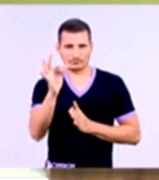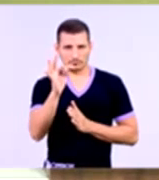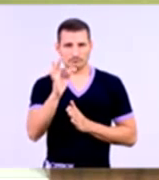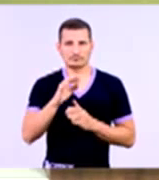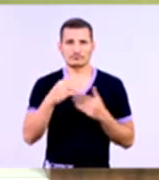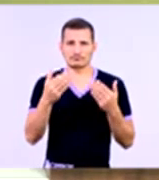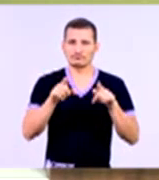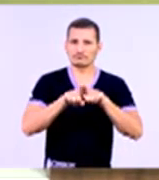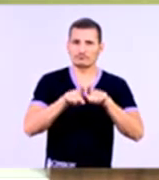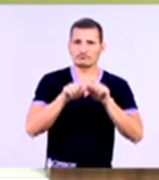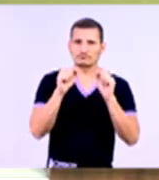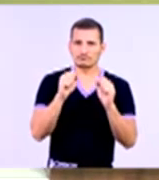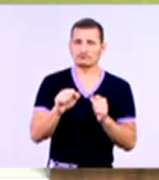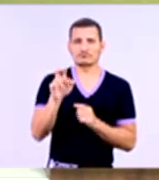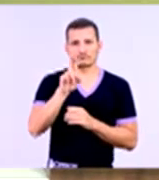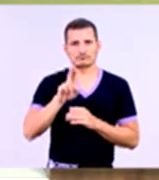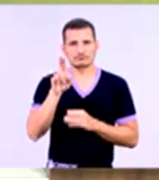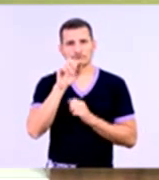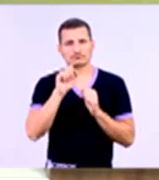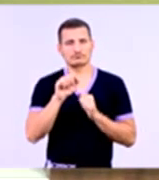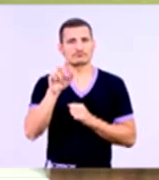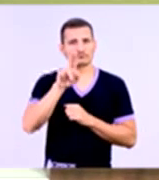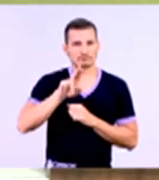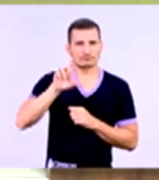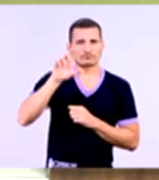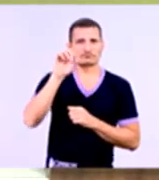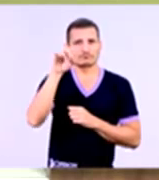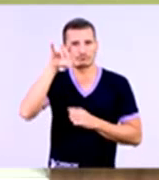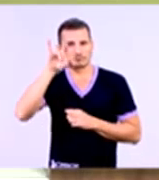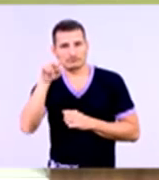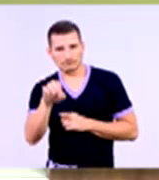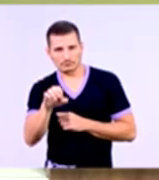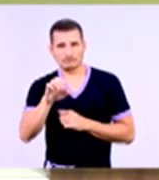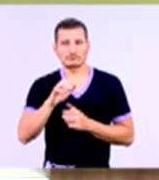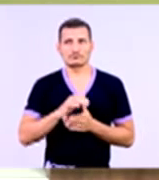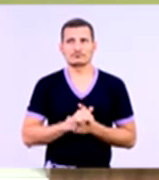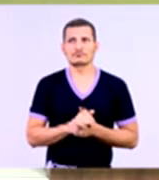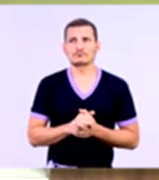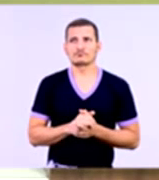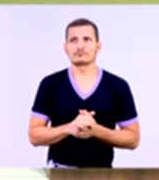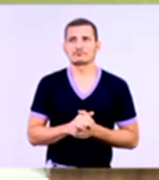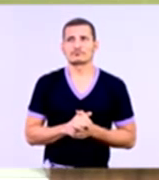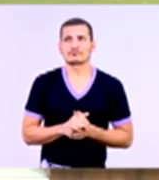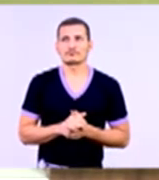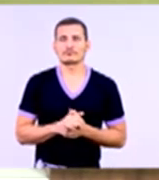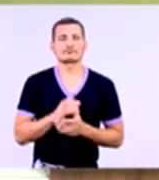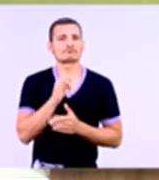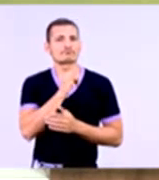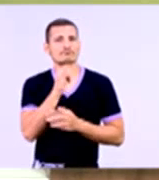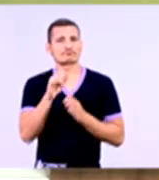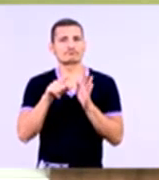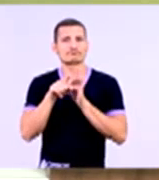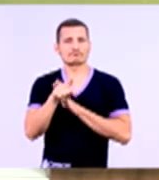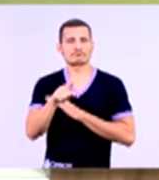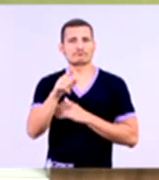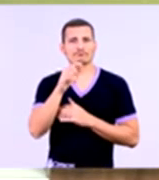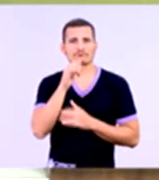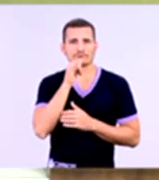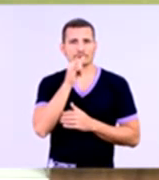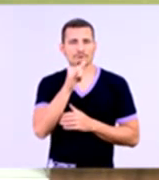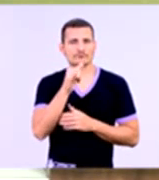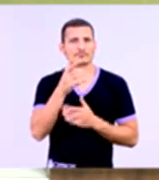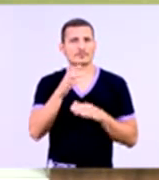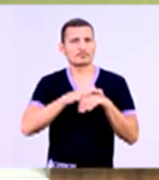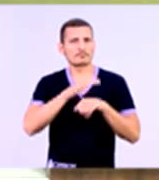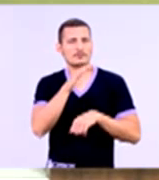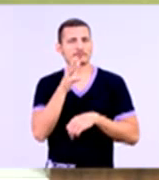também pode, o usuário ele pode usar online, né? O tutor acabou perguntando se isso não deixaria também a página mais lenta,